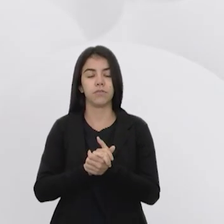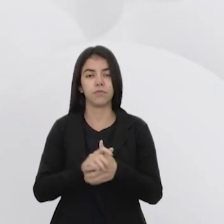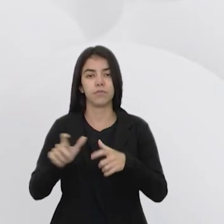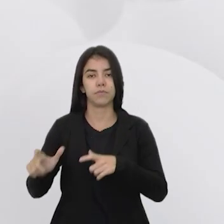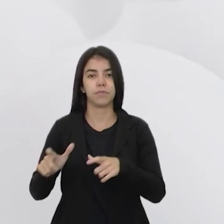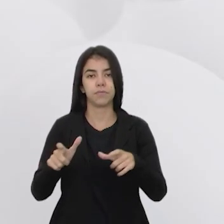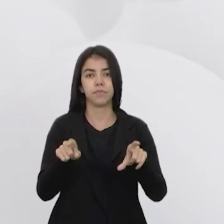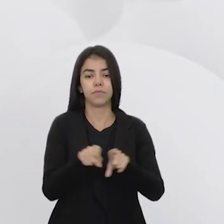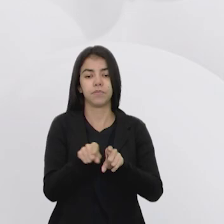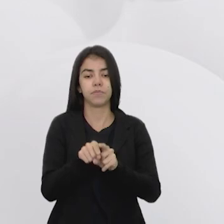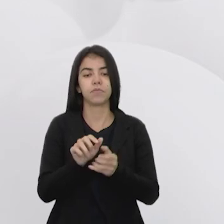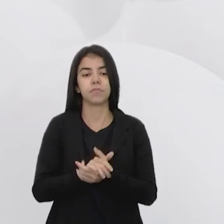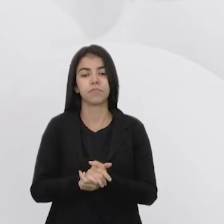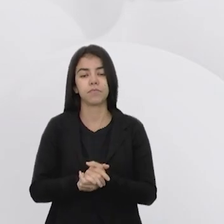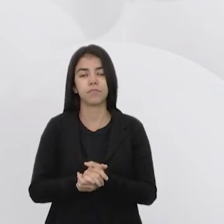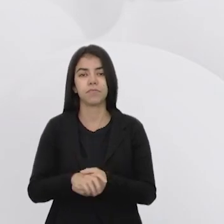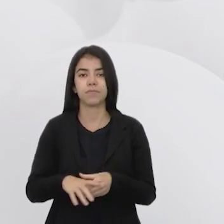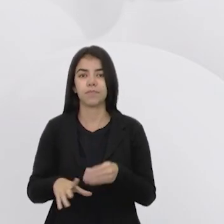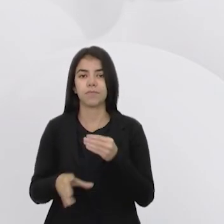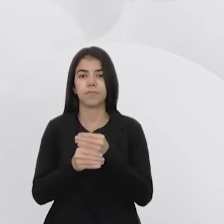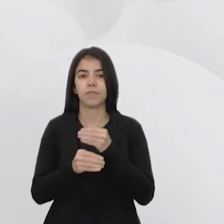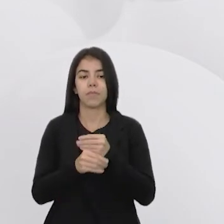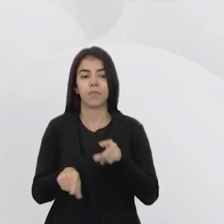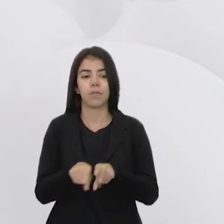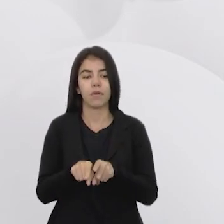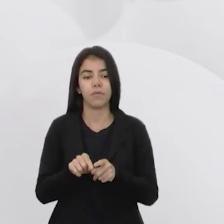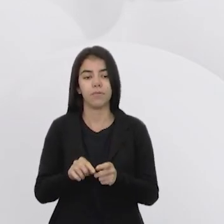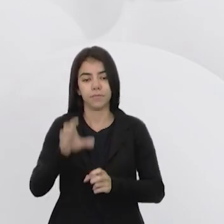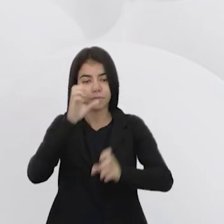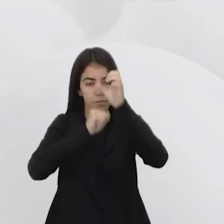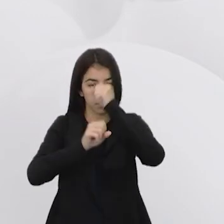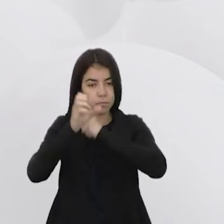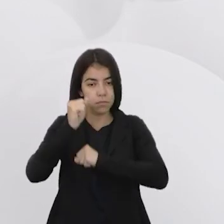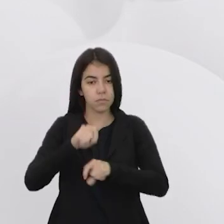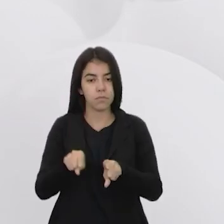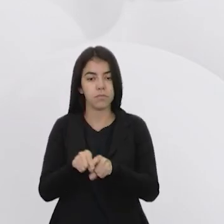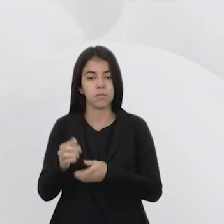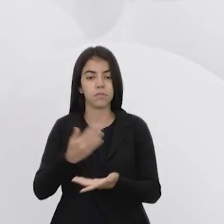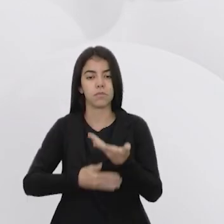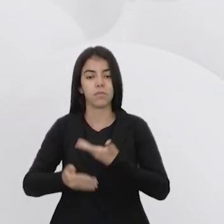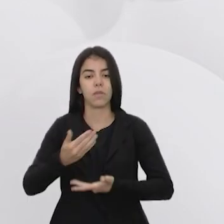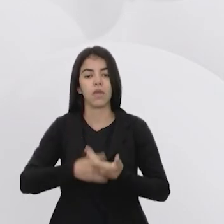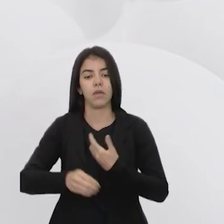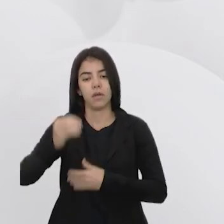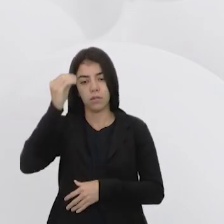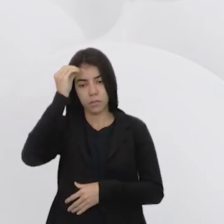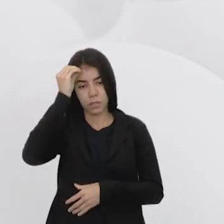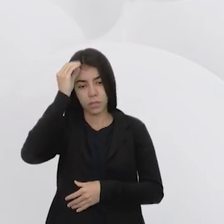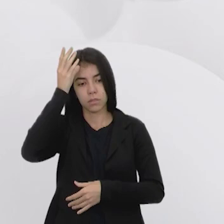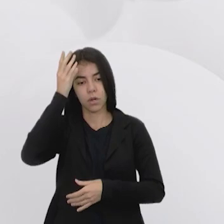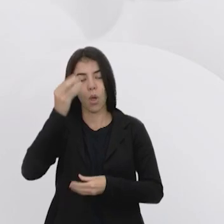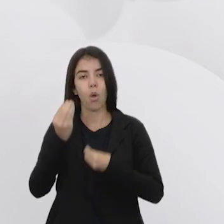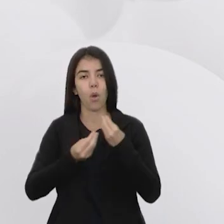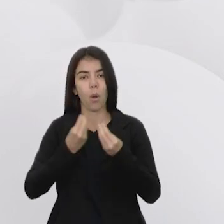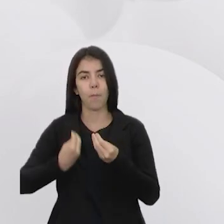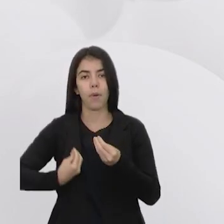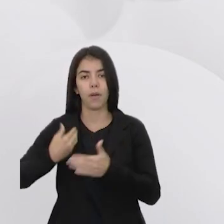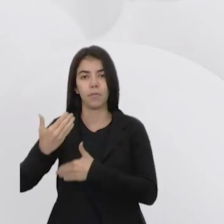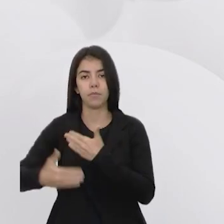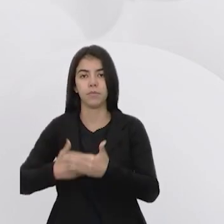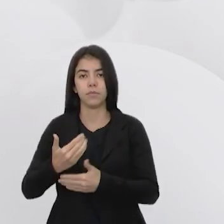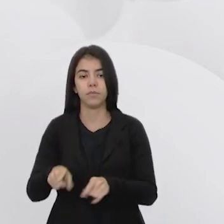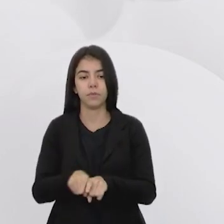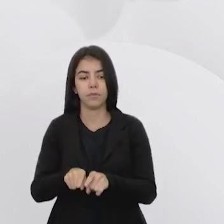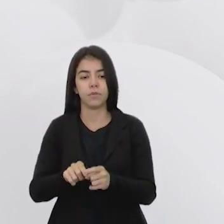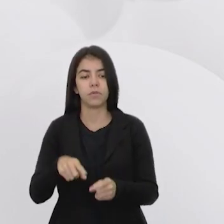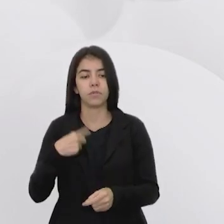que vive e acumula seus aprendizados. E a partir disso a gente transmite esses aprendizados ao longo da história e